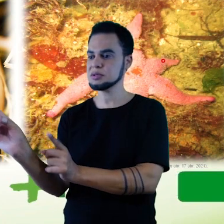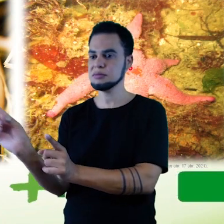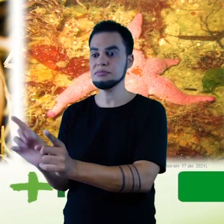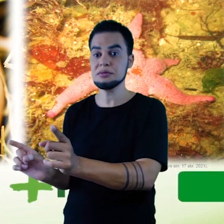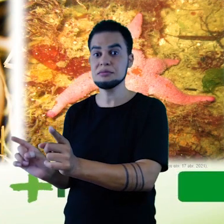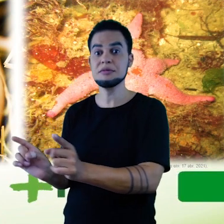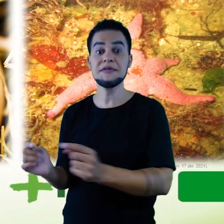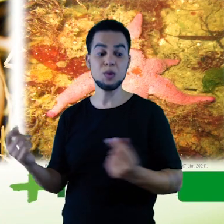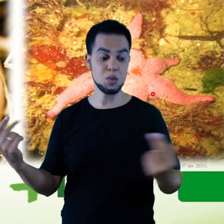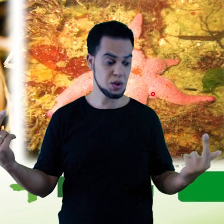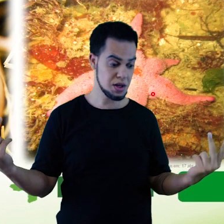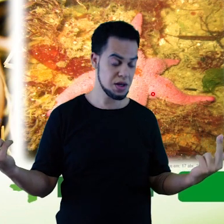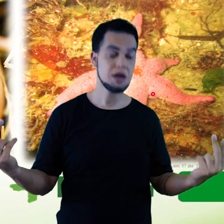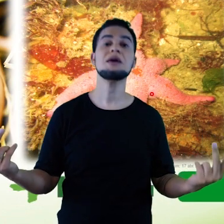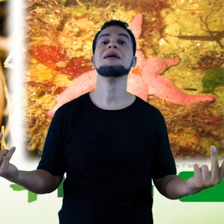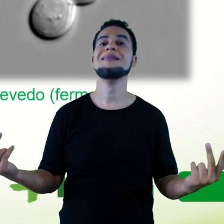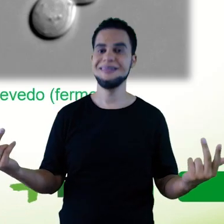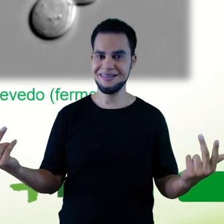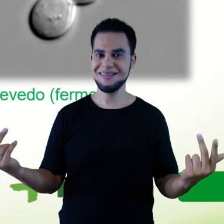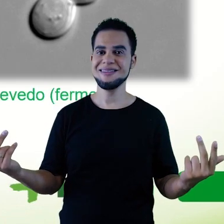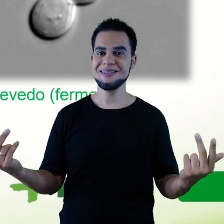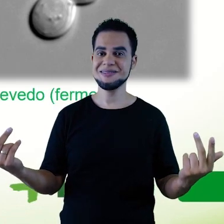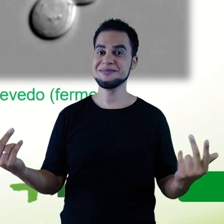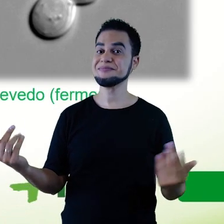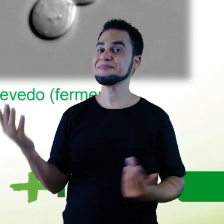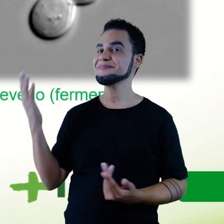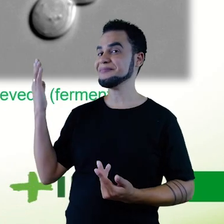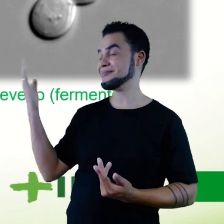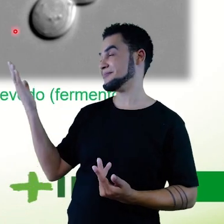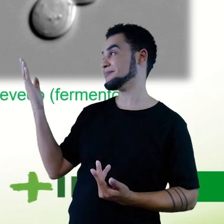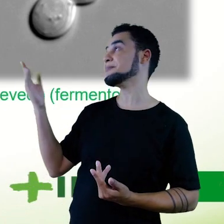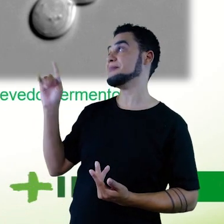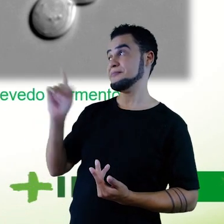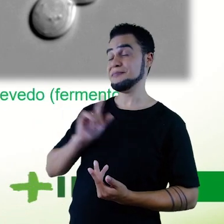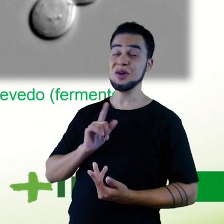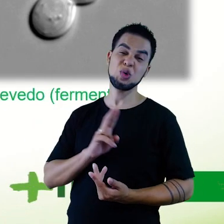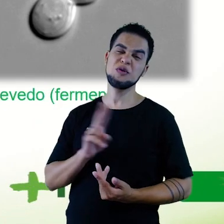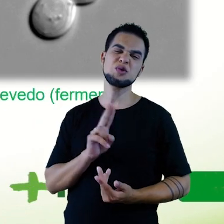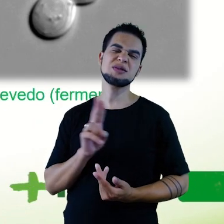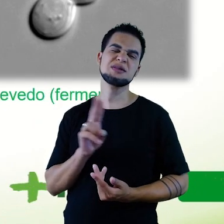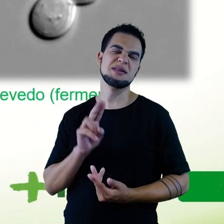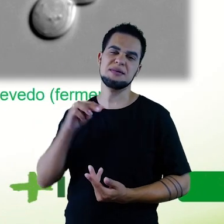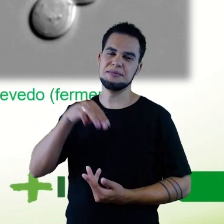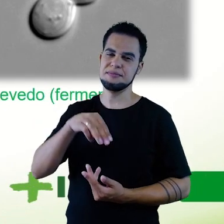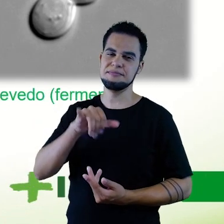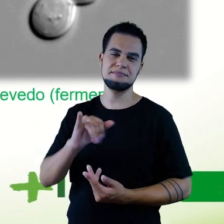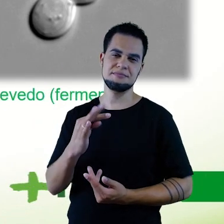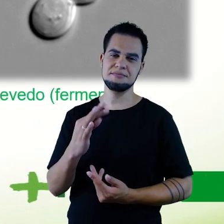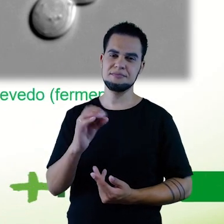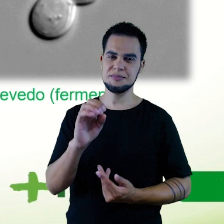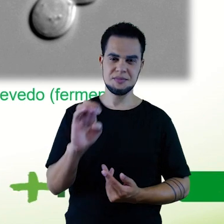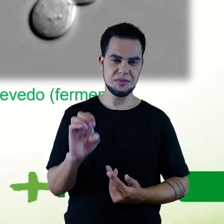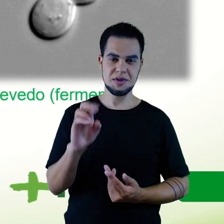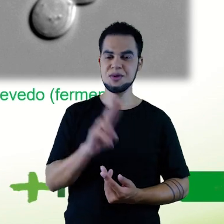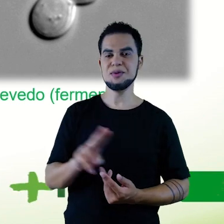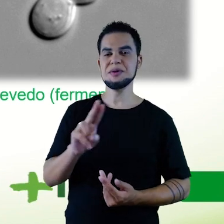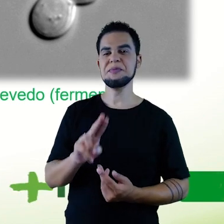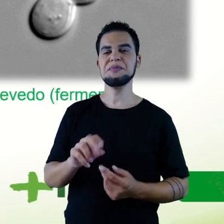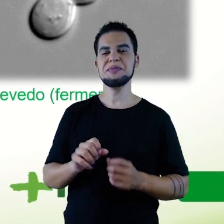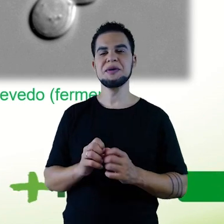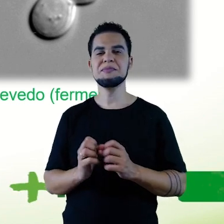sabe? Aqui tem mitose, mas aqui a gente não usa o termo mitose, sabe? A gente usa esses